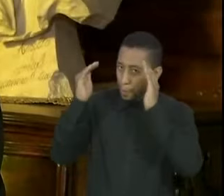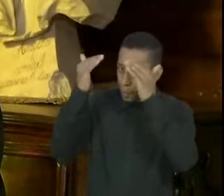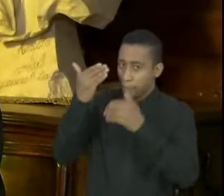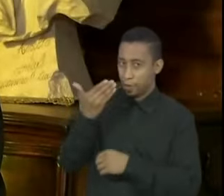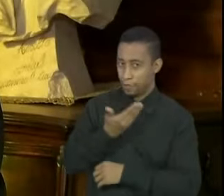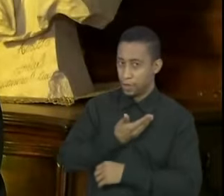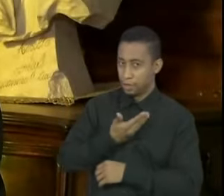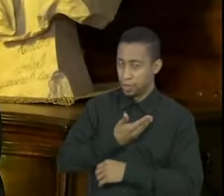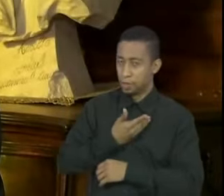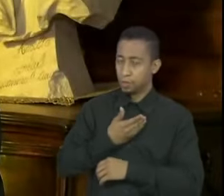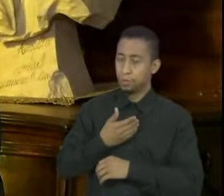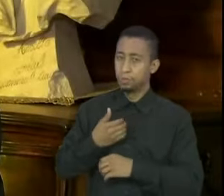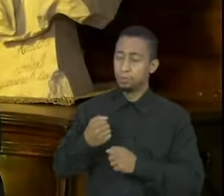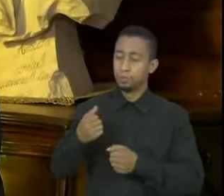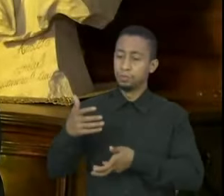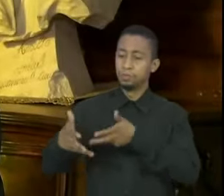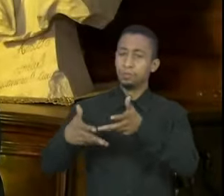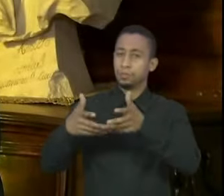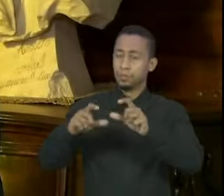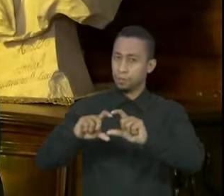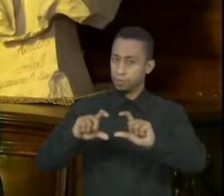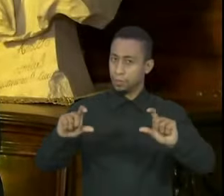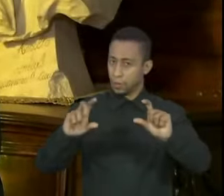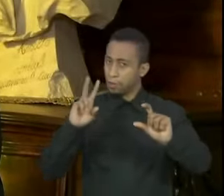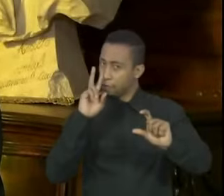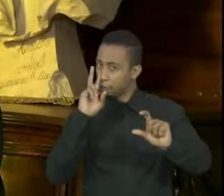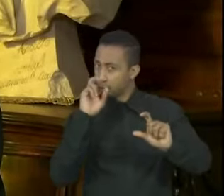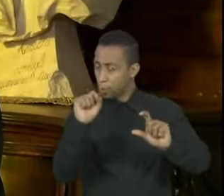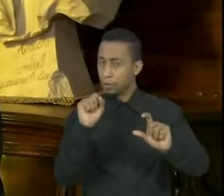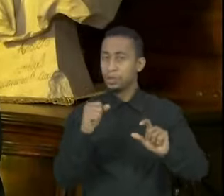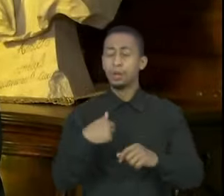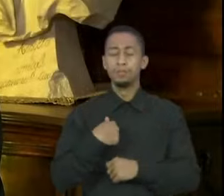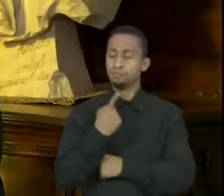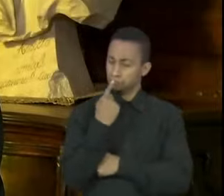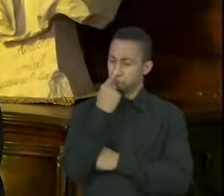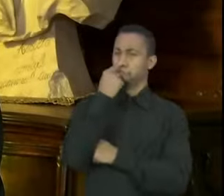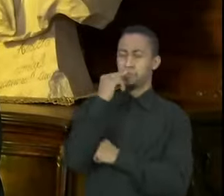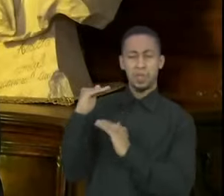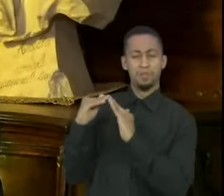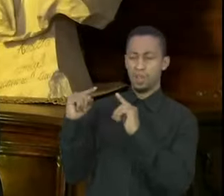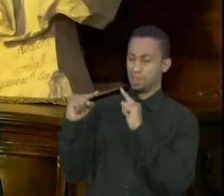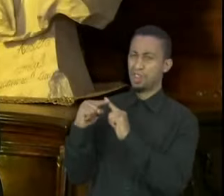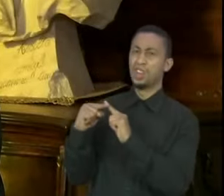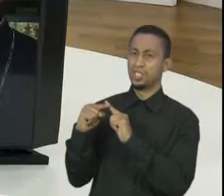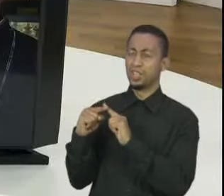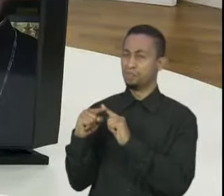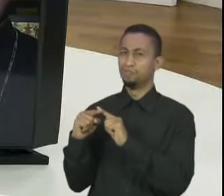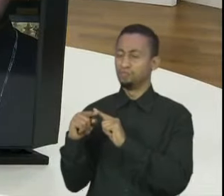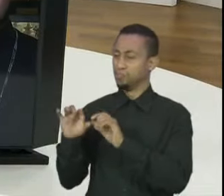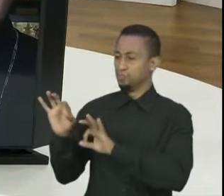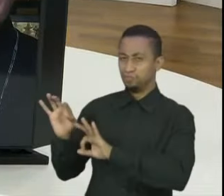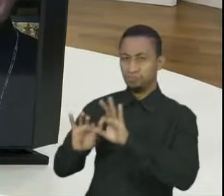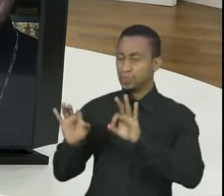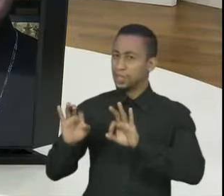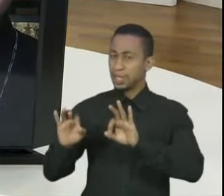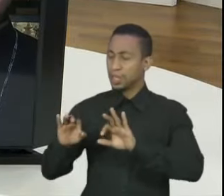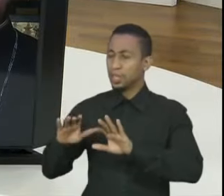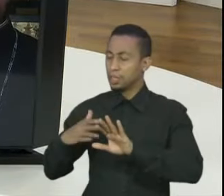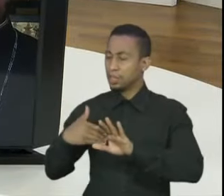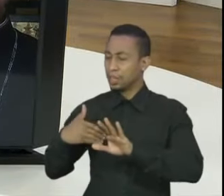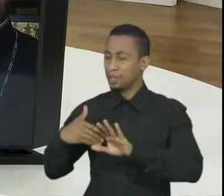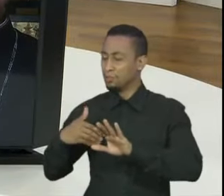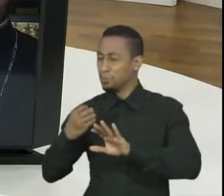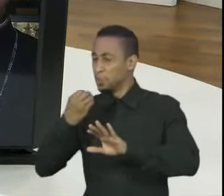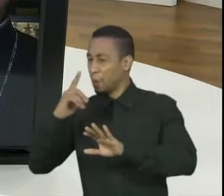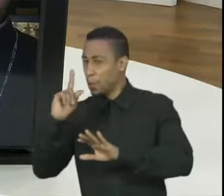meio forte quando ele disse eu prefiro uma igreja em lá meada mas Envolvida com os pobres com os